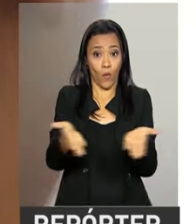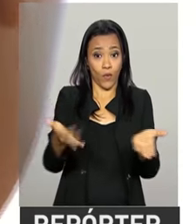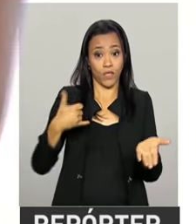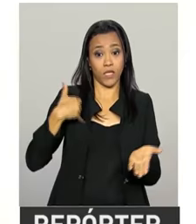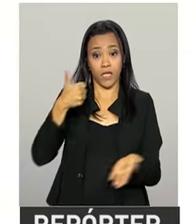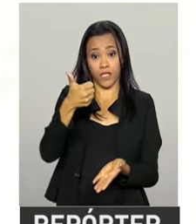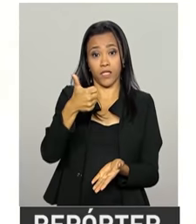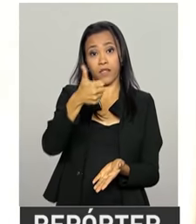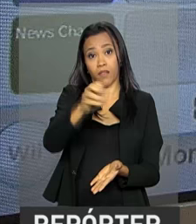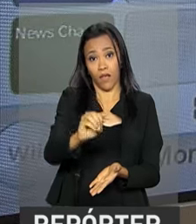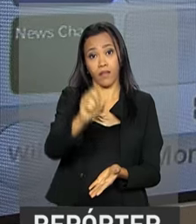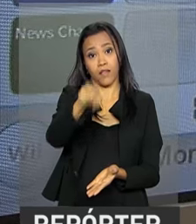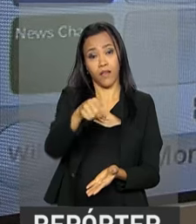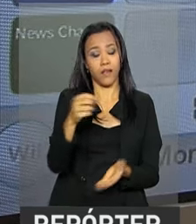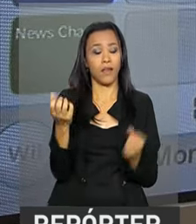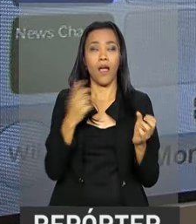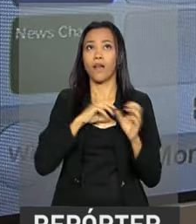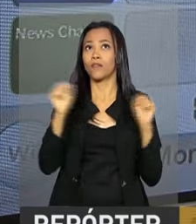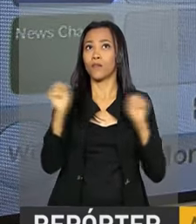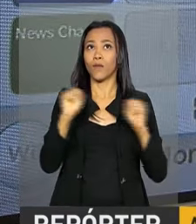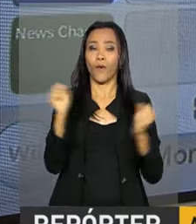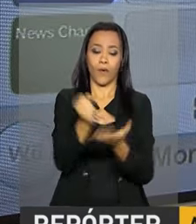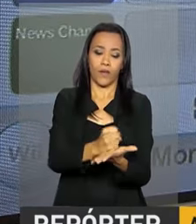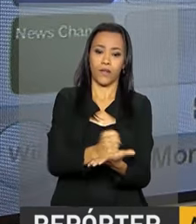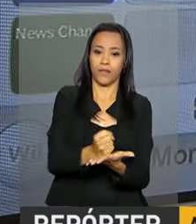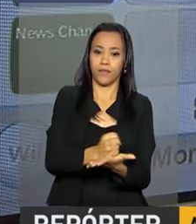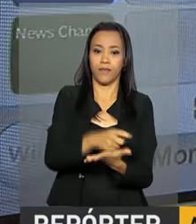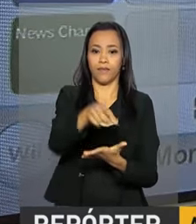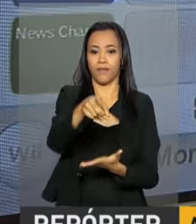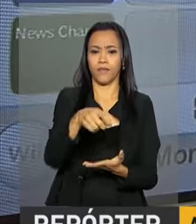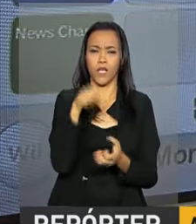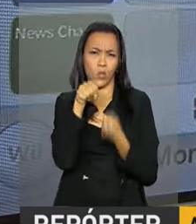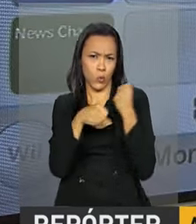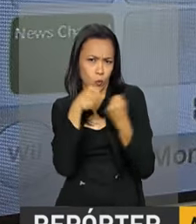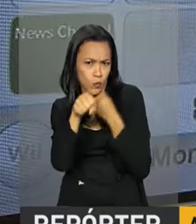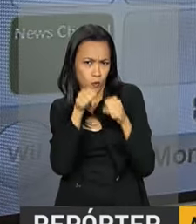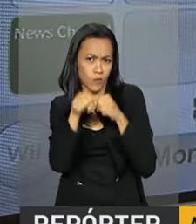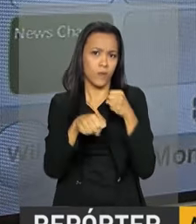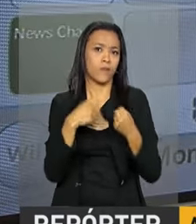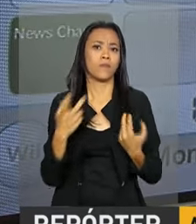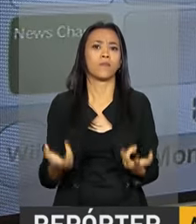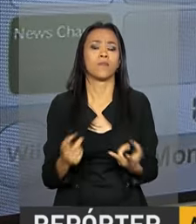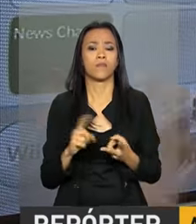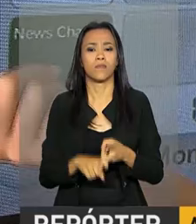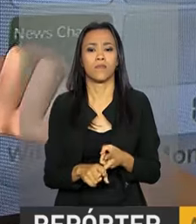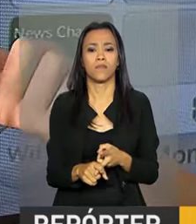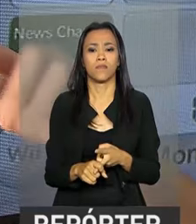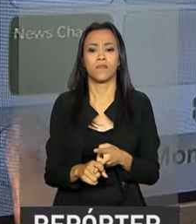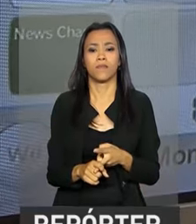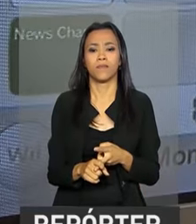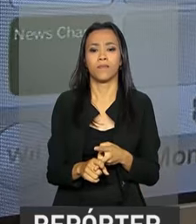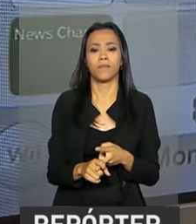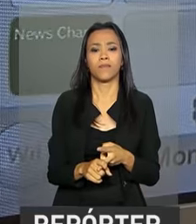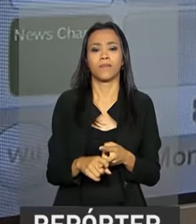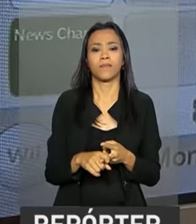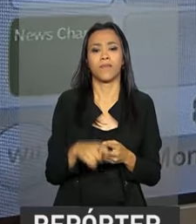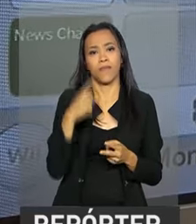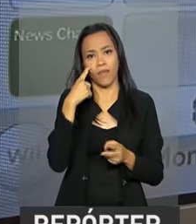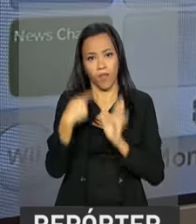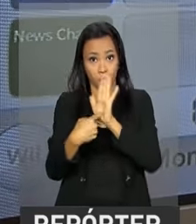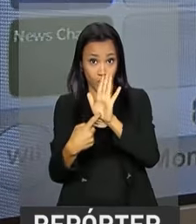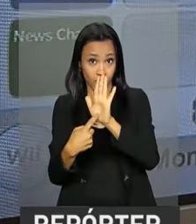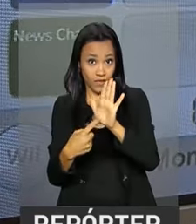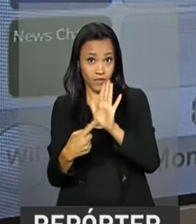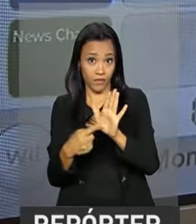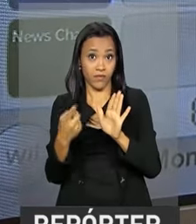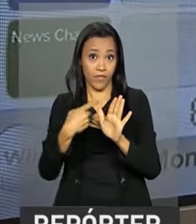dos jogos online. Luta, fábrica, um pouquinho daquele ali que eu tava